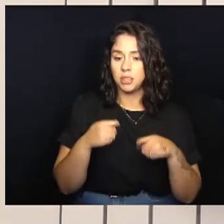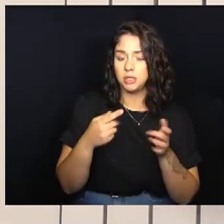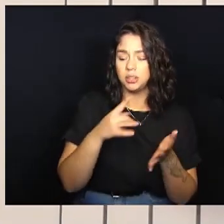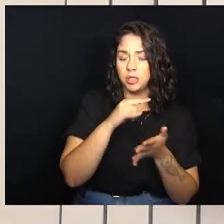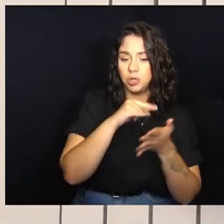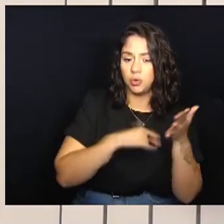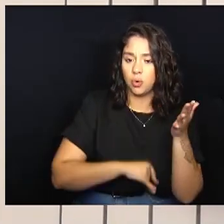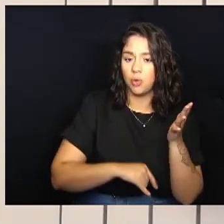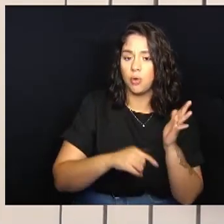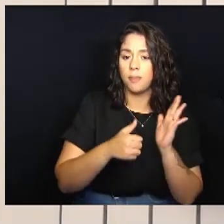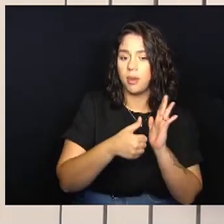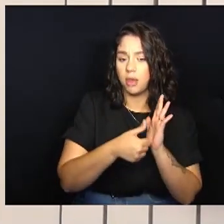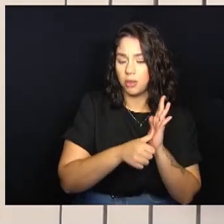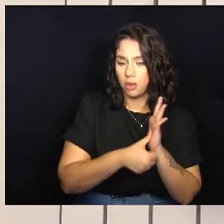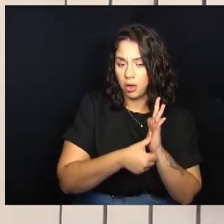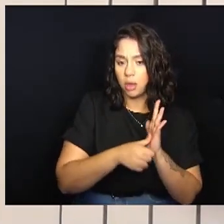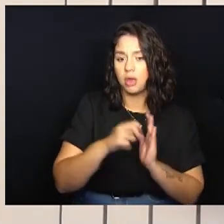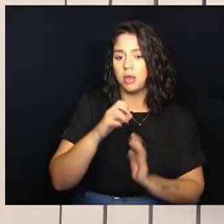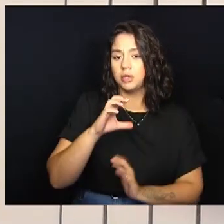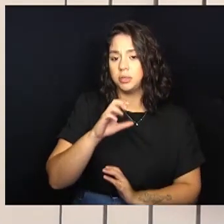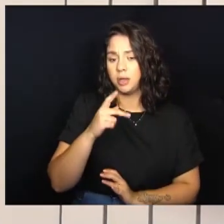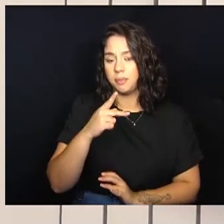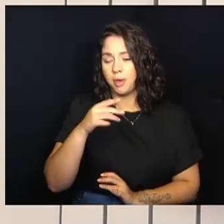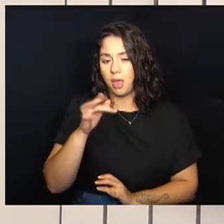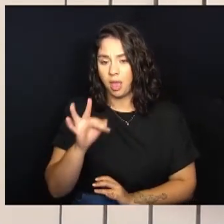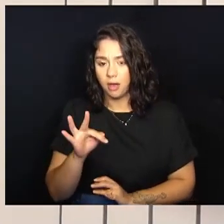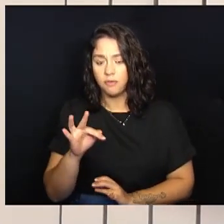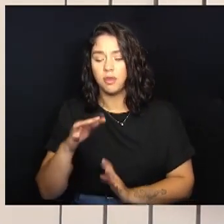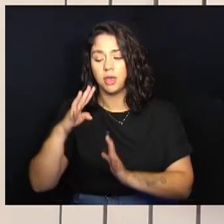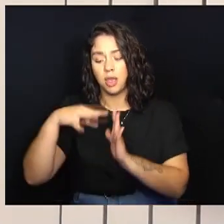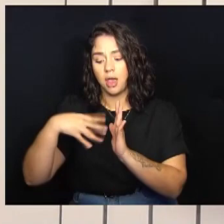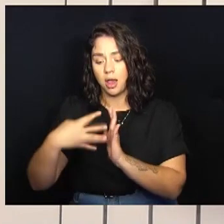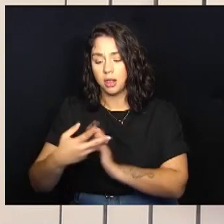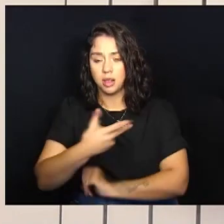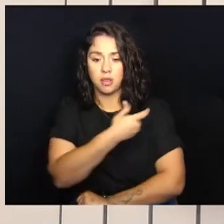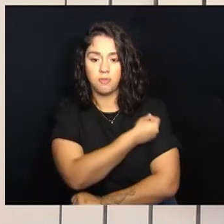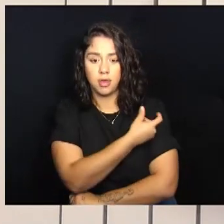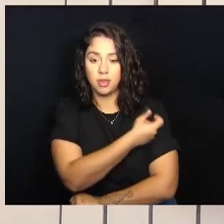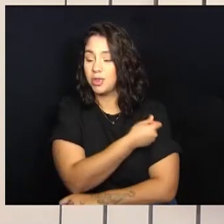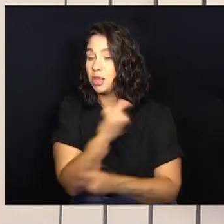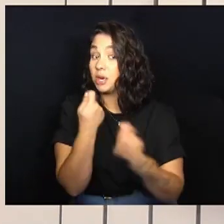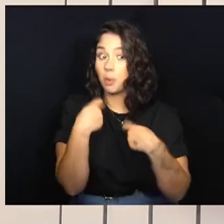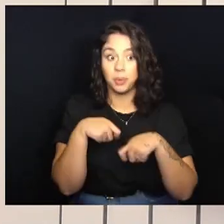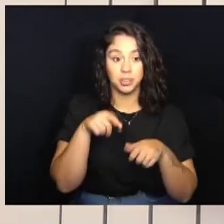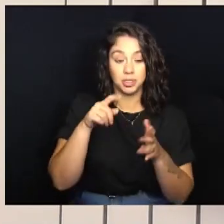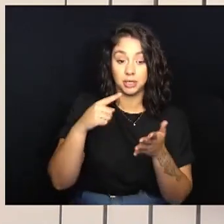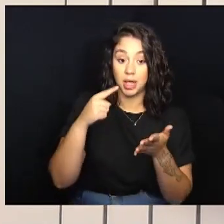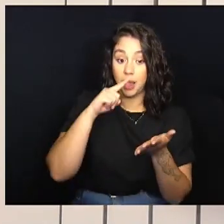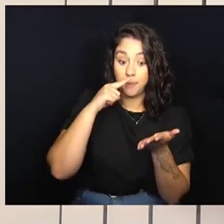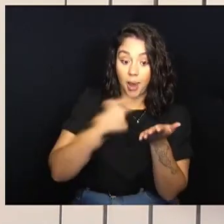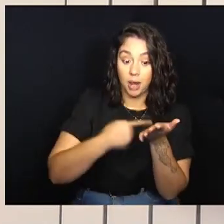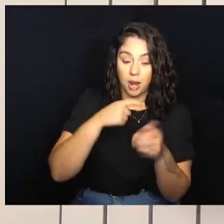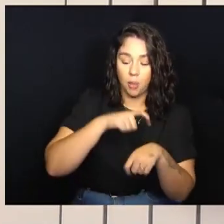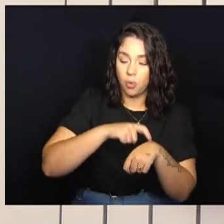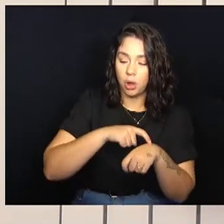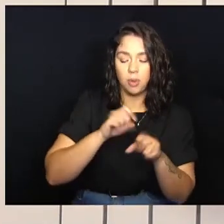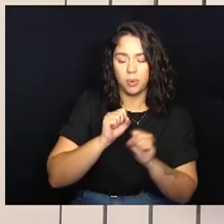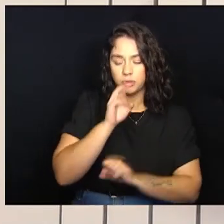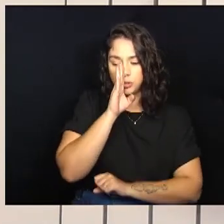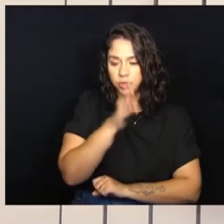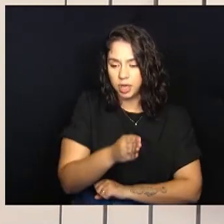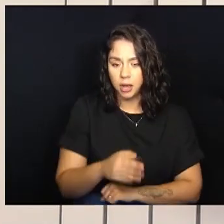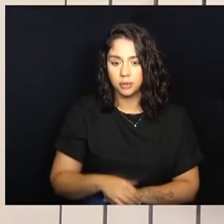de vacinação, caso ela tenha, e não é preciso fazer um agendamento, é só ir direto no posto de saúde. No caso